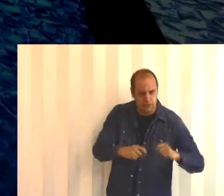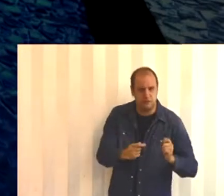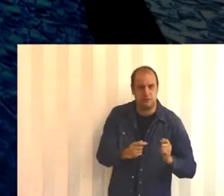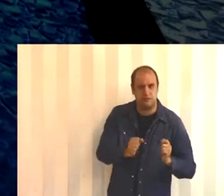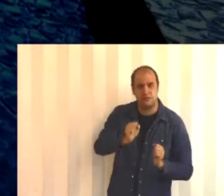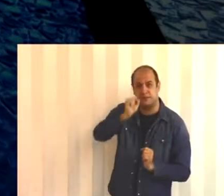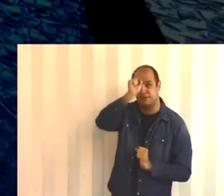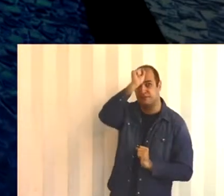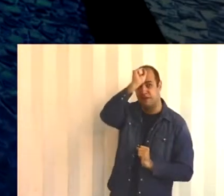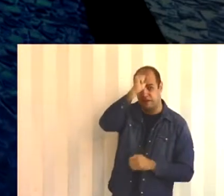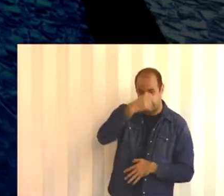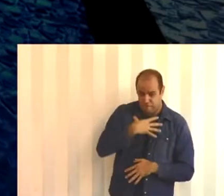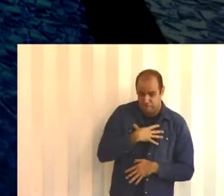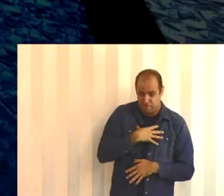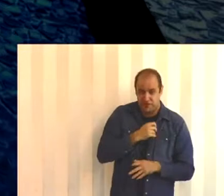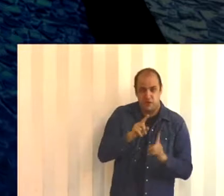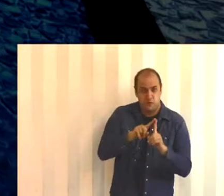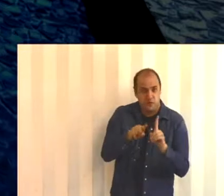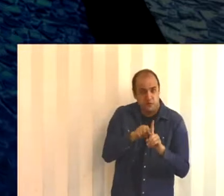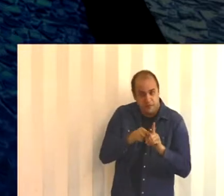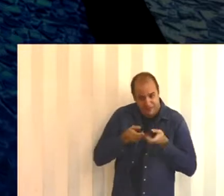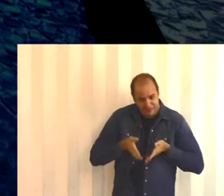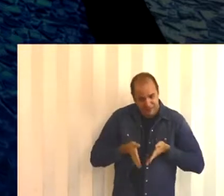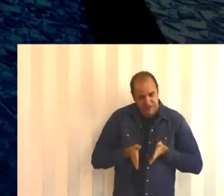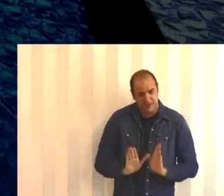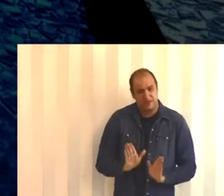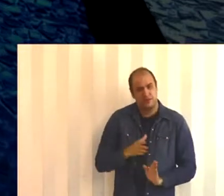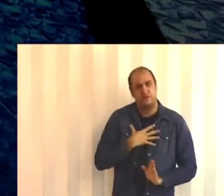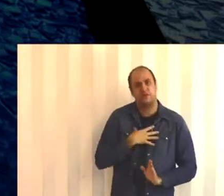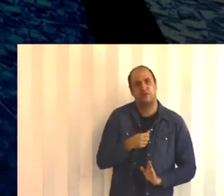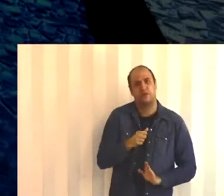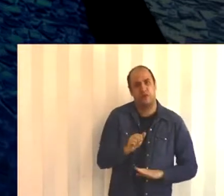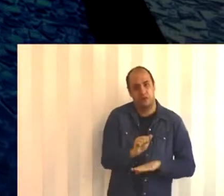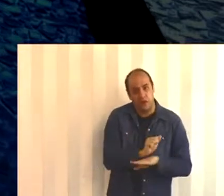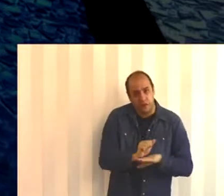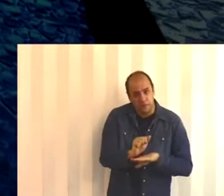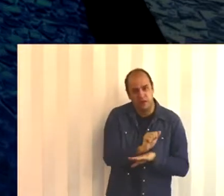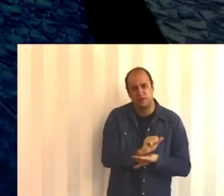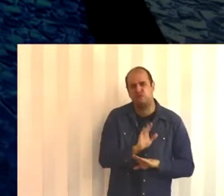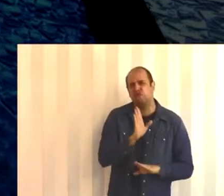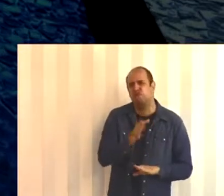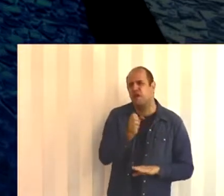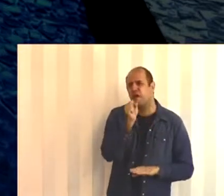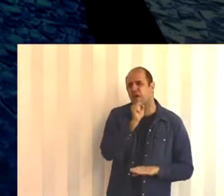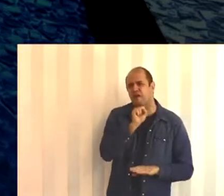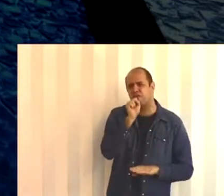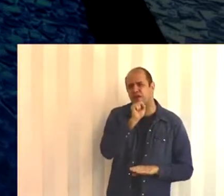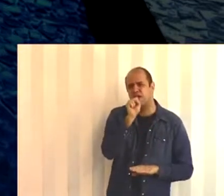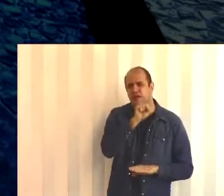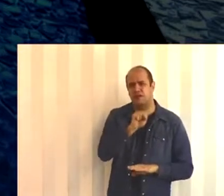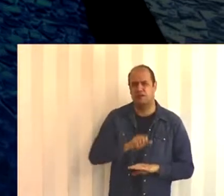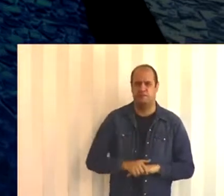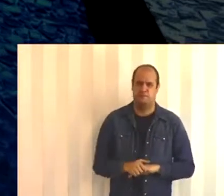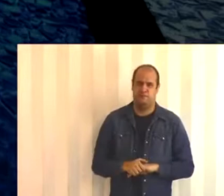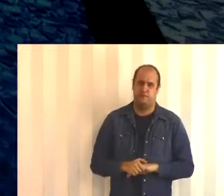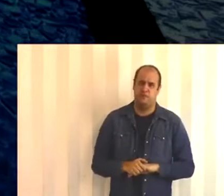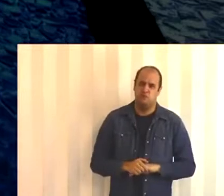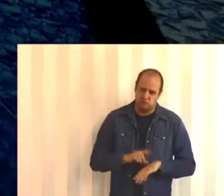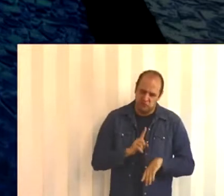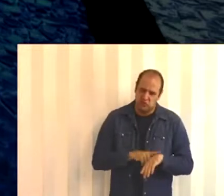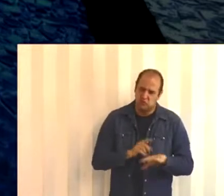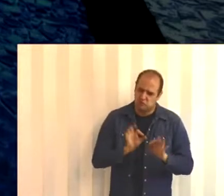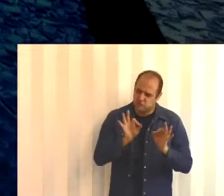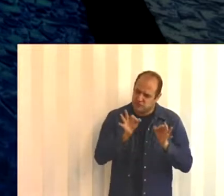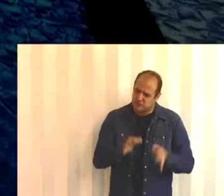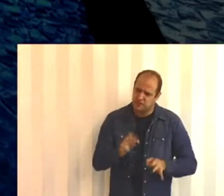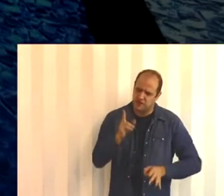Sara concebeu e deu à luz um filho a Abraão, na sua velhice, no tempo determinado de que